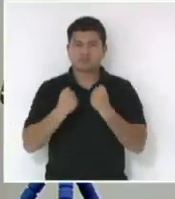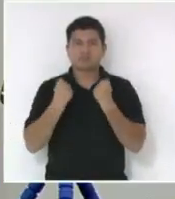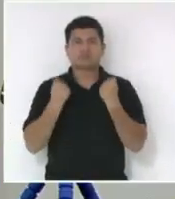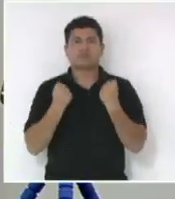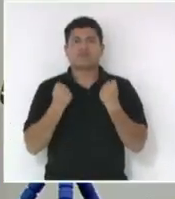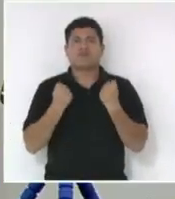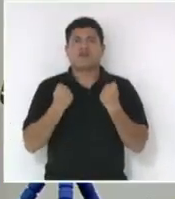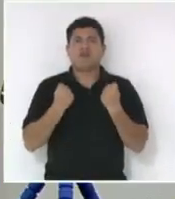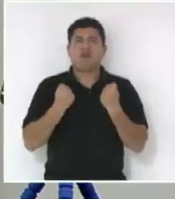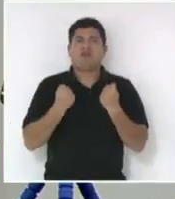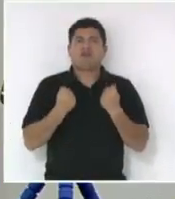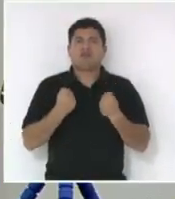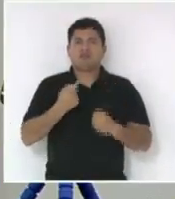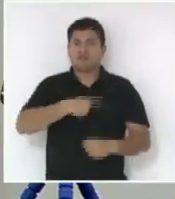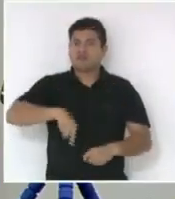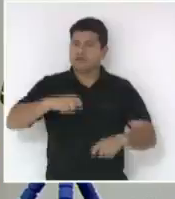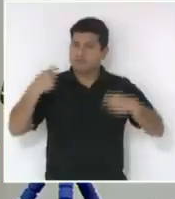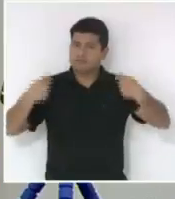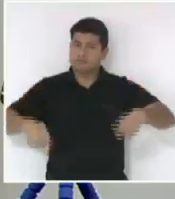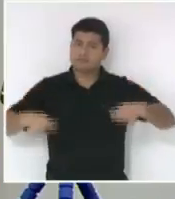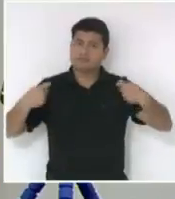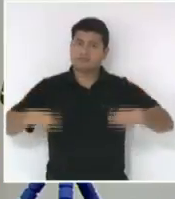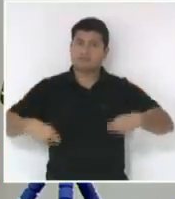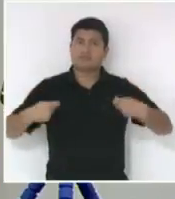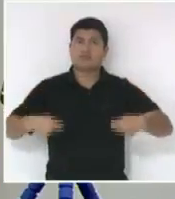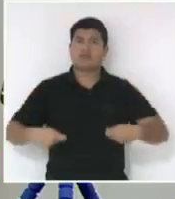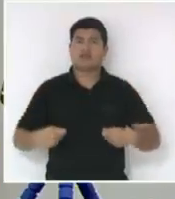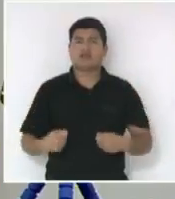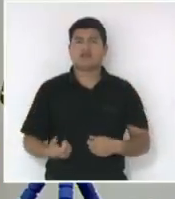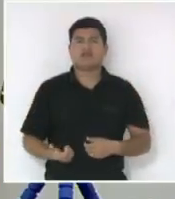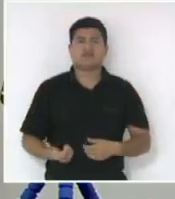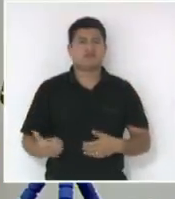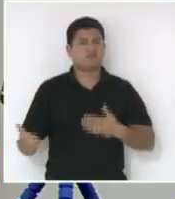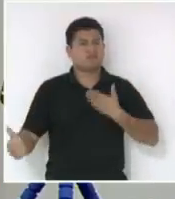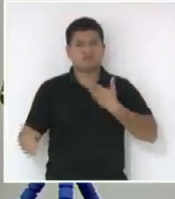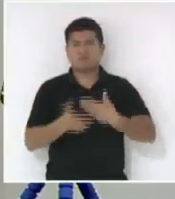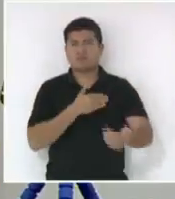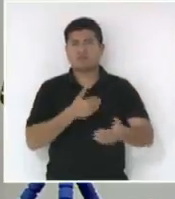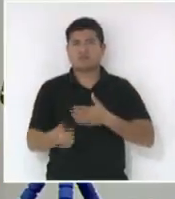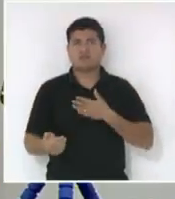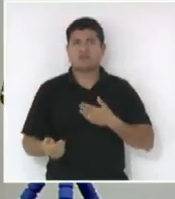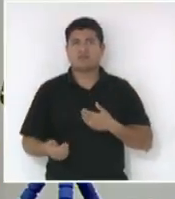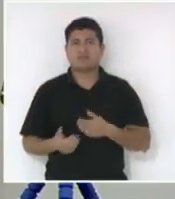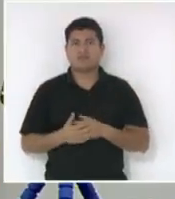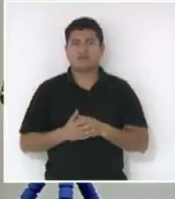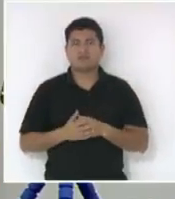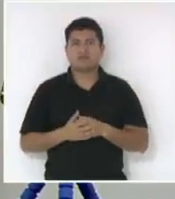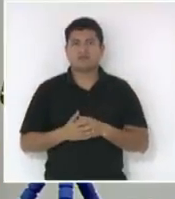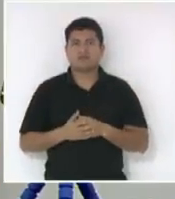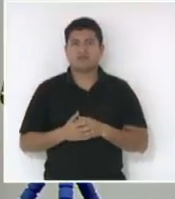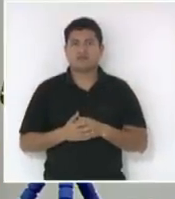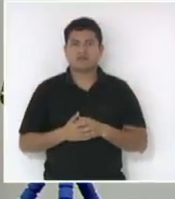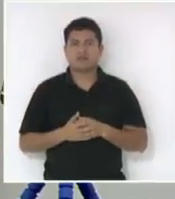que nós precisamos, independente de quem estiver... Senhor presidente.